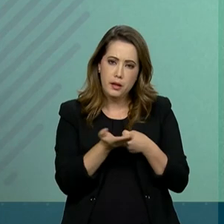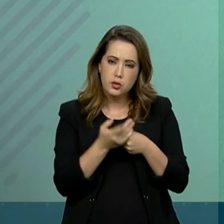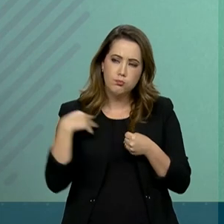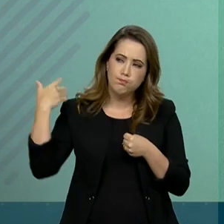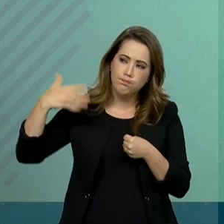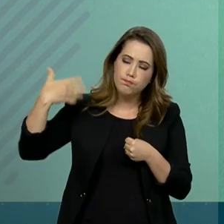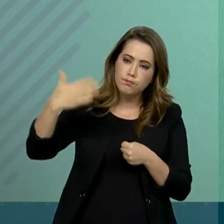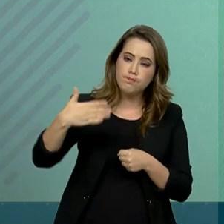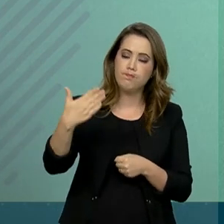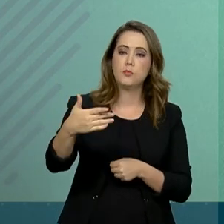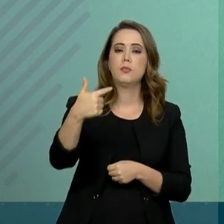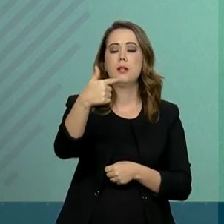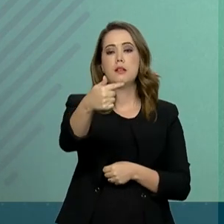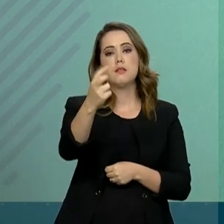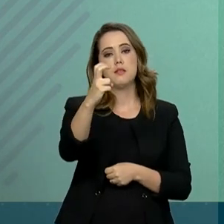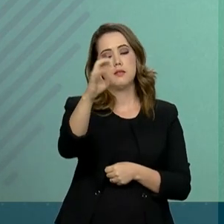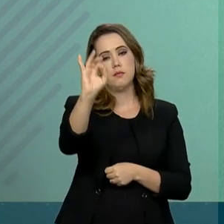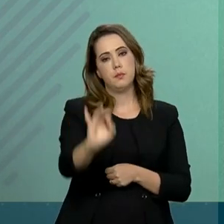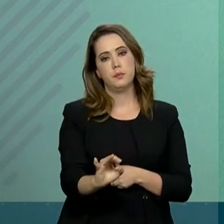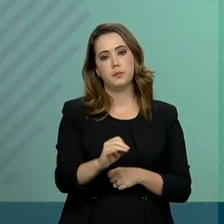de 75%